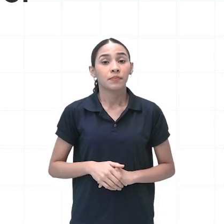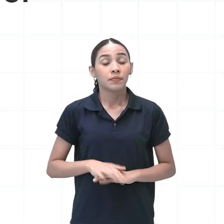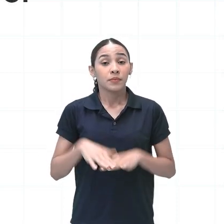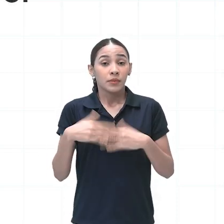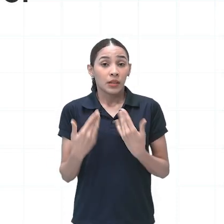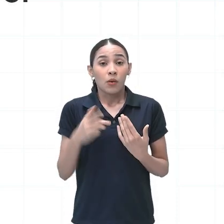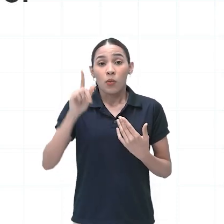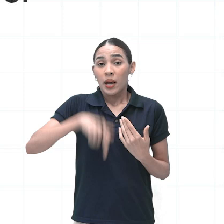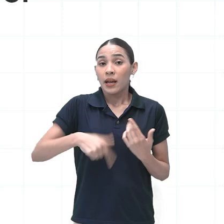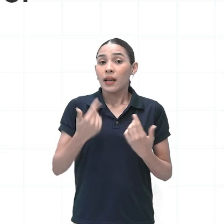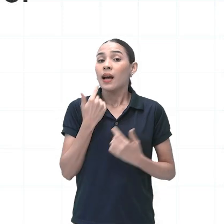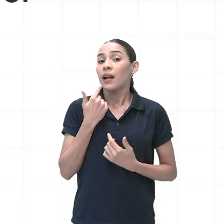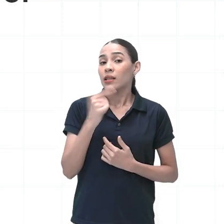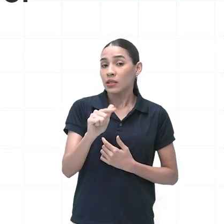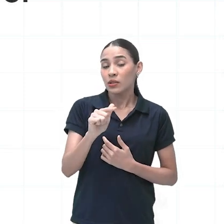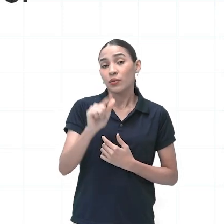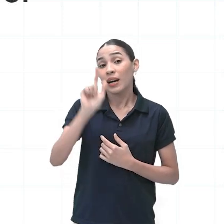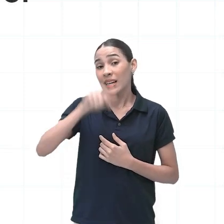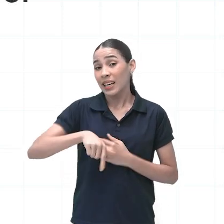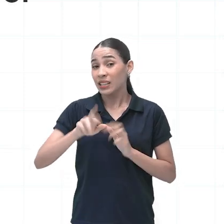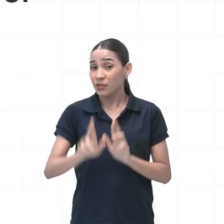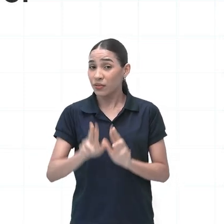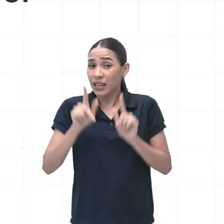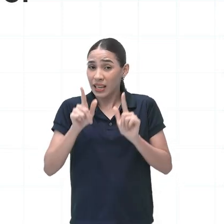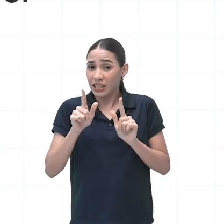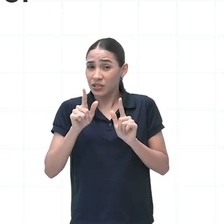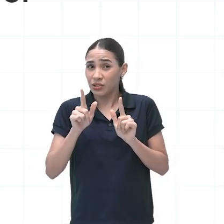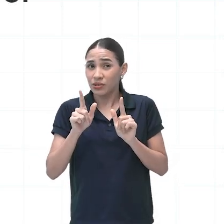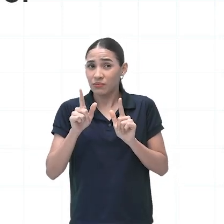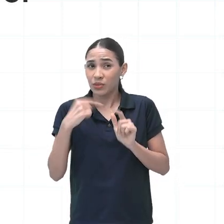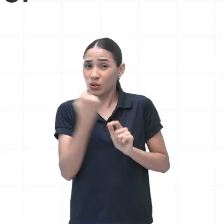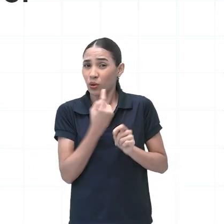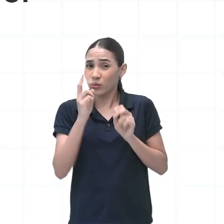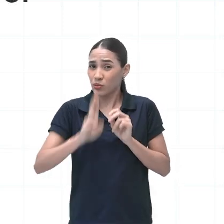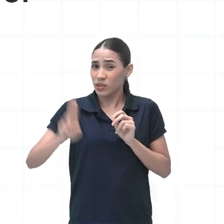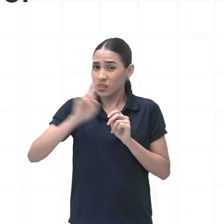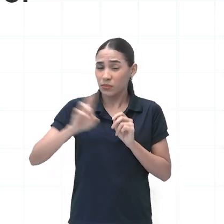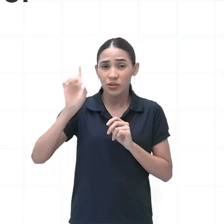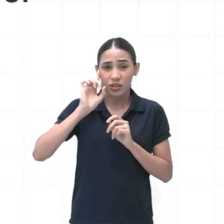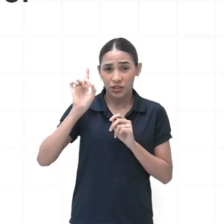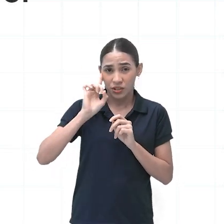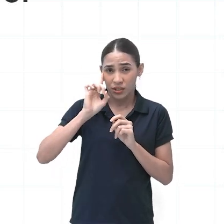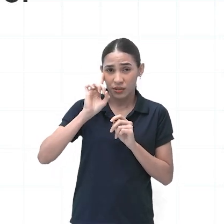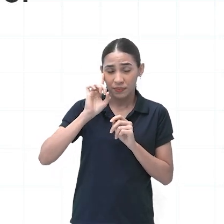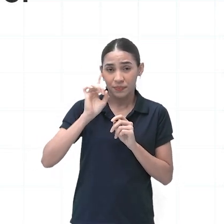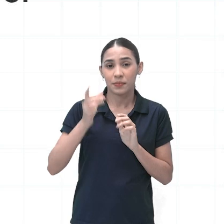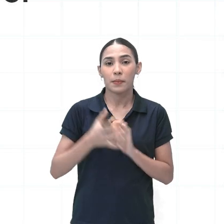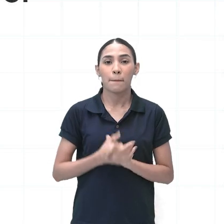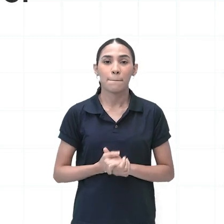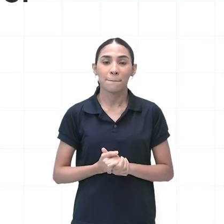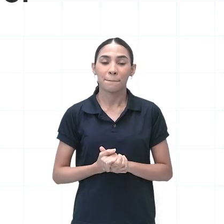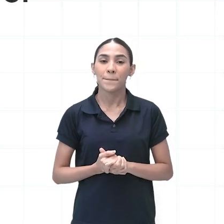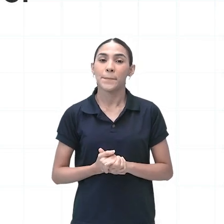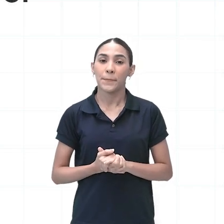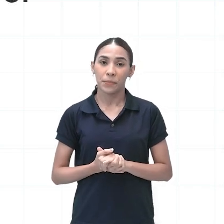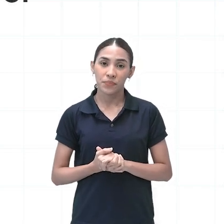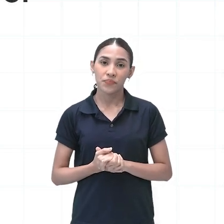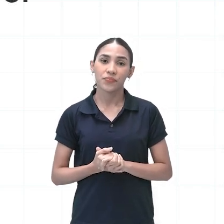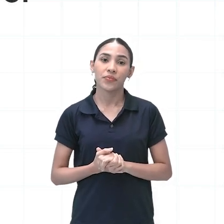a linguagem que é diferente daquela que normalmente utilizamos no cotidiano,